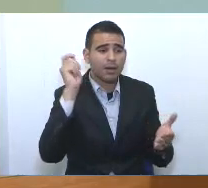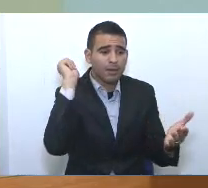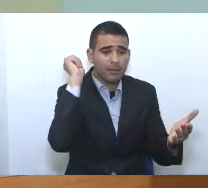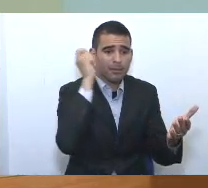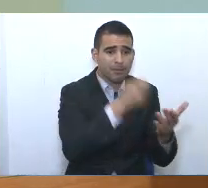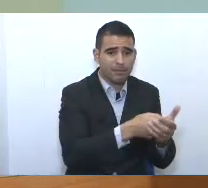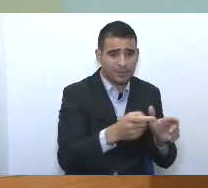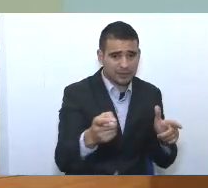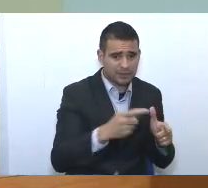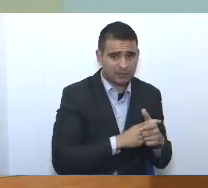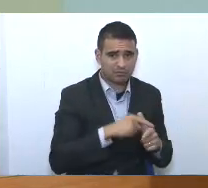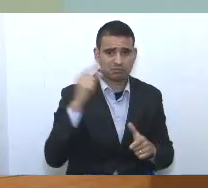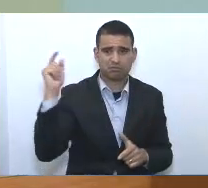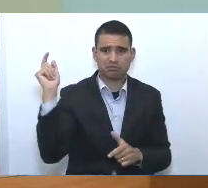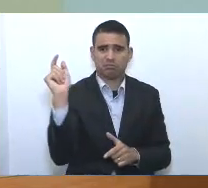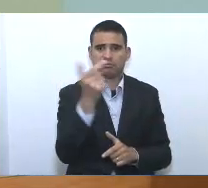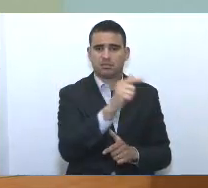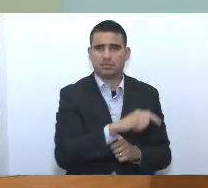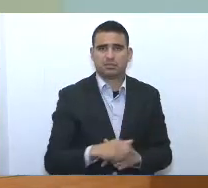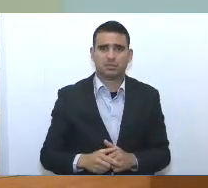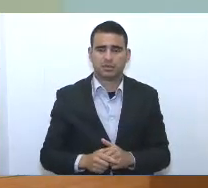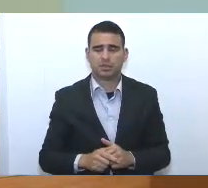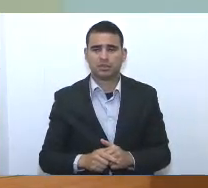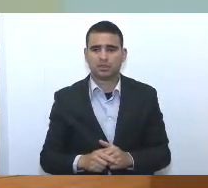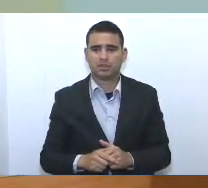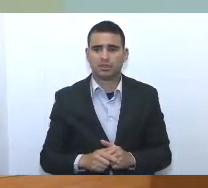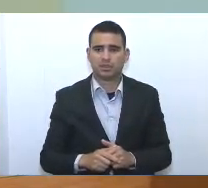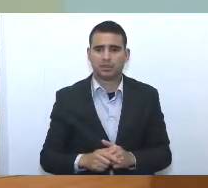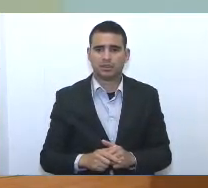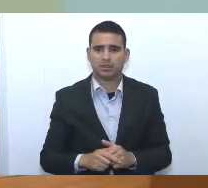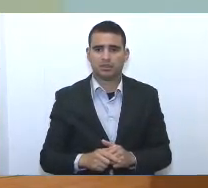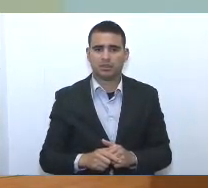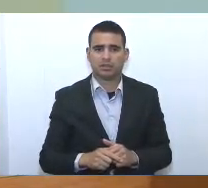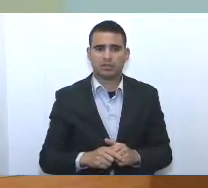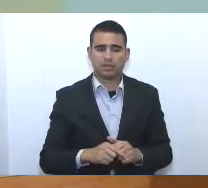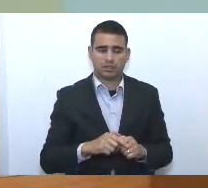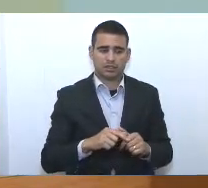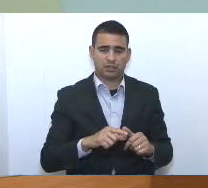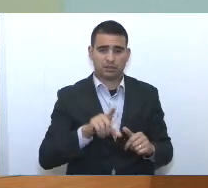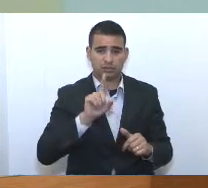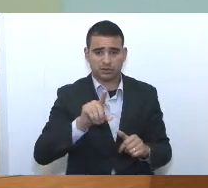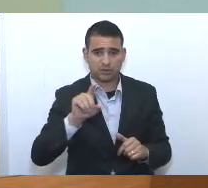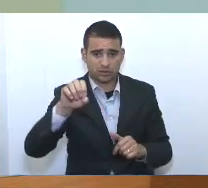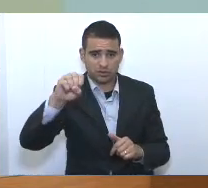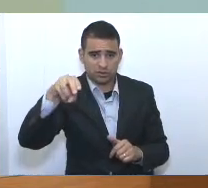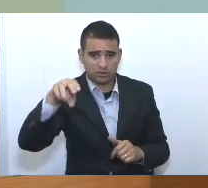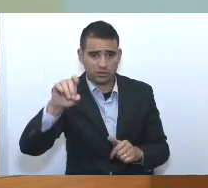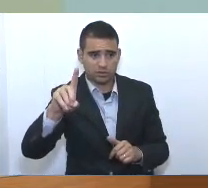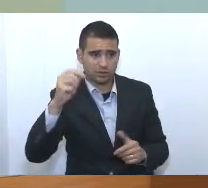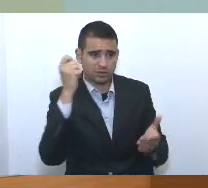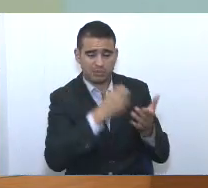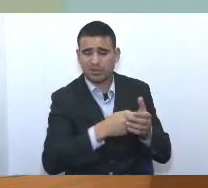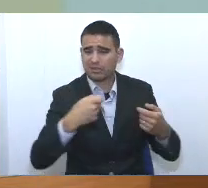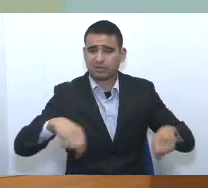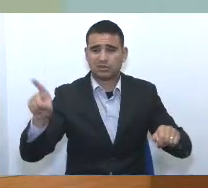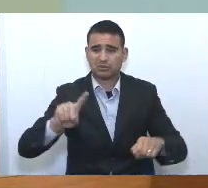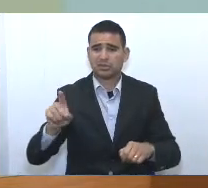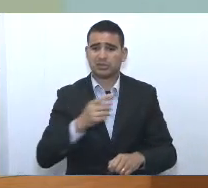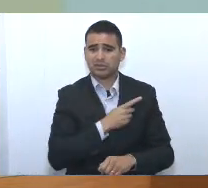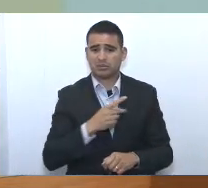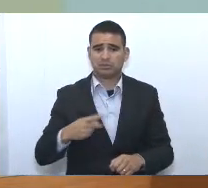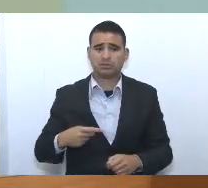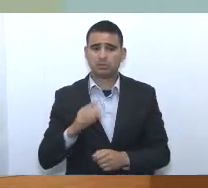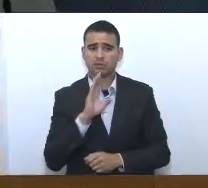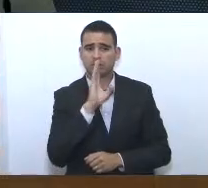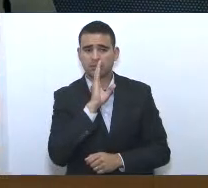que não teria condições de cobrar do Sonda a dívida, porque a prefeitura silenciou quando o juiz solicitou. Não sei se Vossa